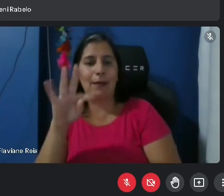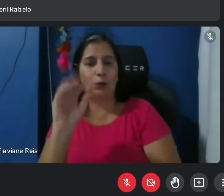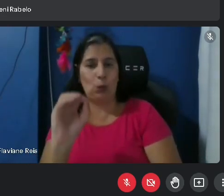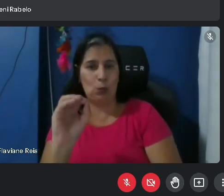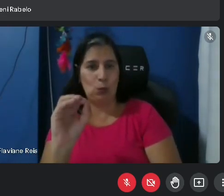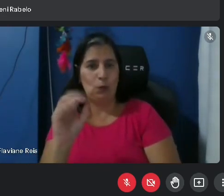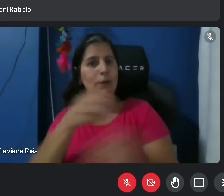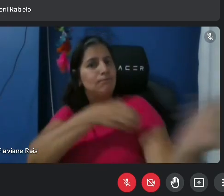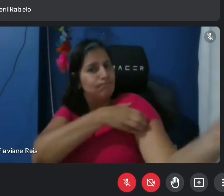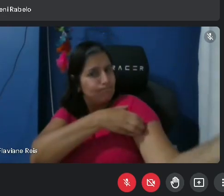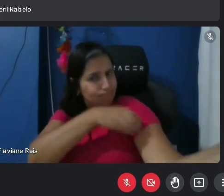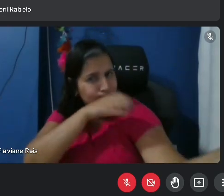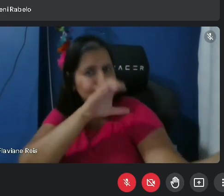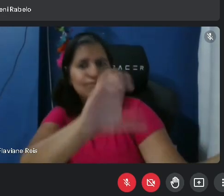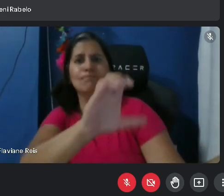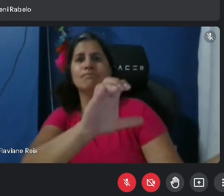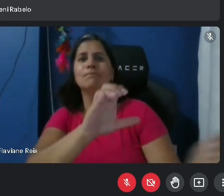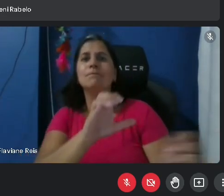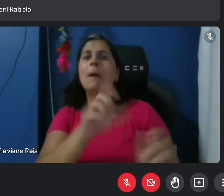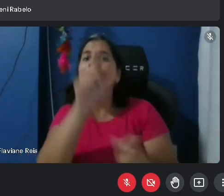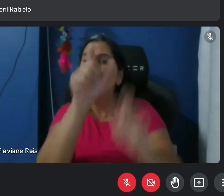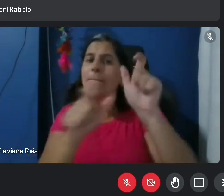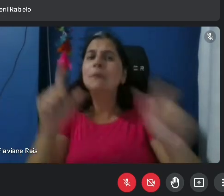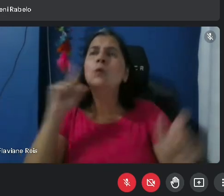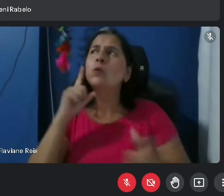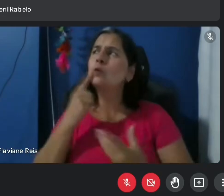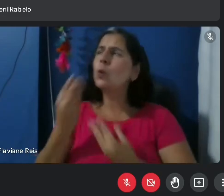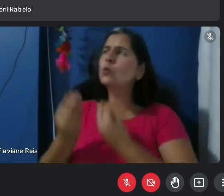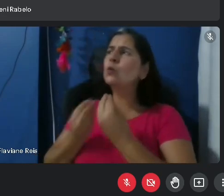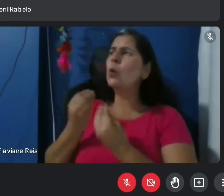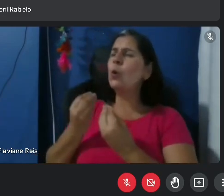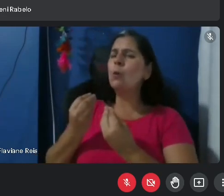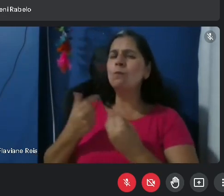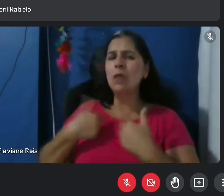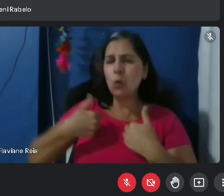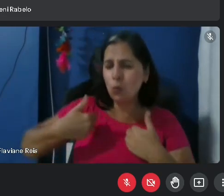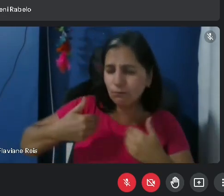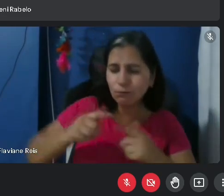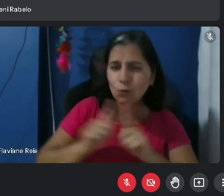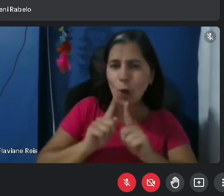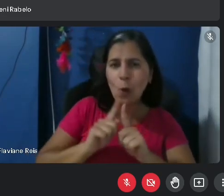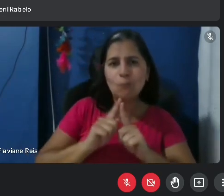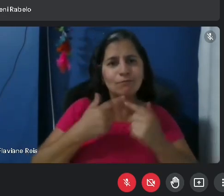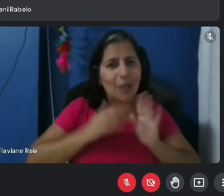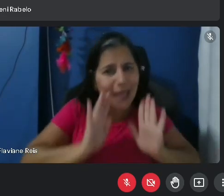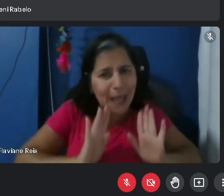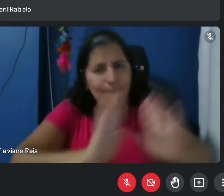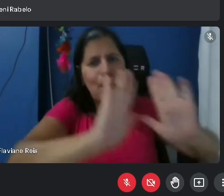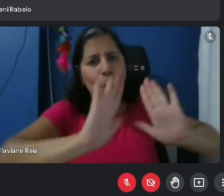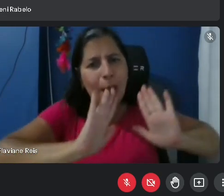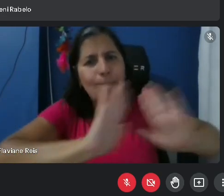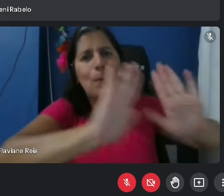Para o empoderamento, para que tivesse esse empoderamento. Como assim?